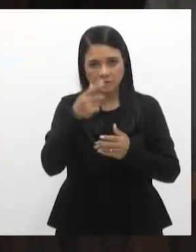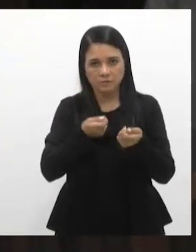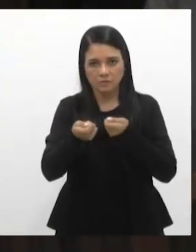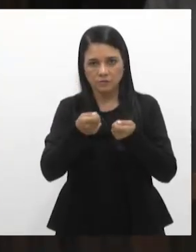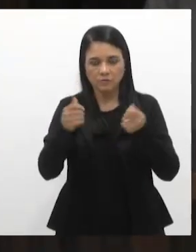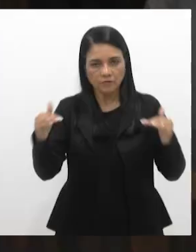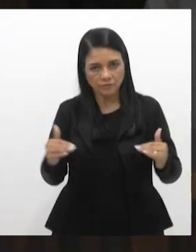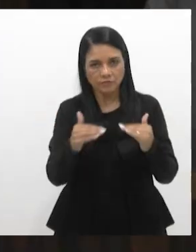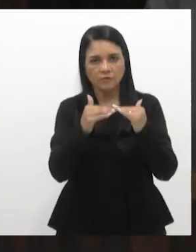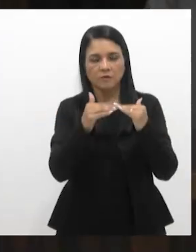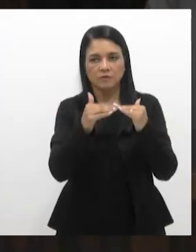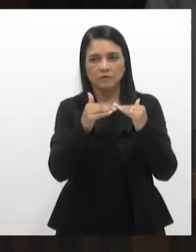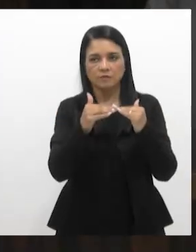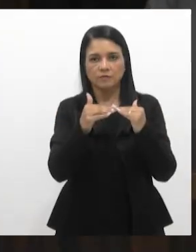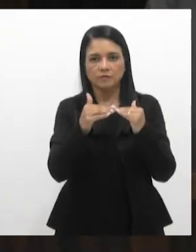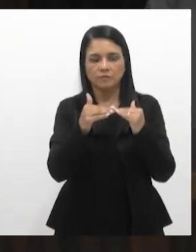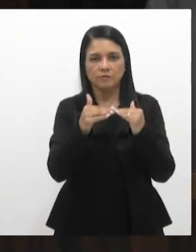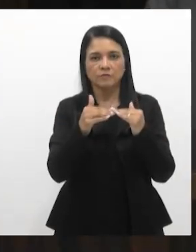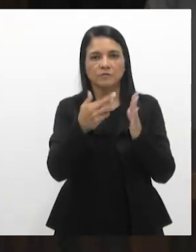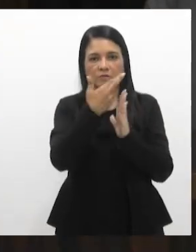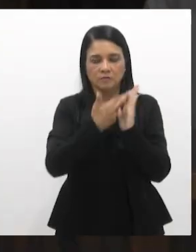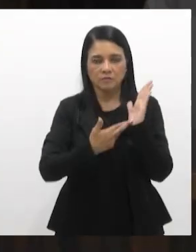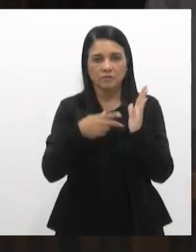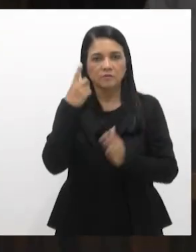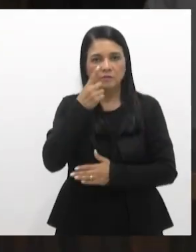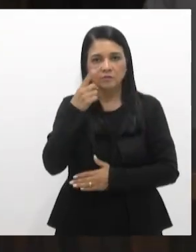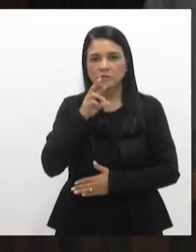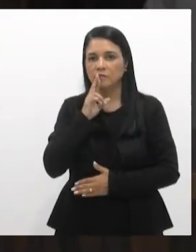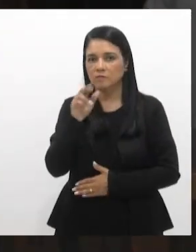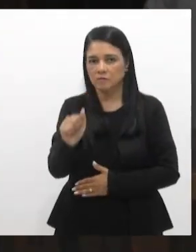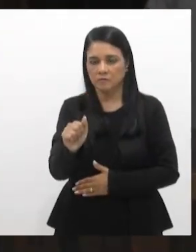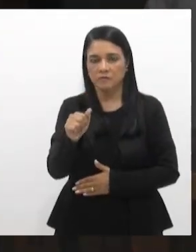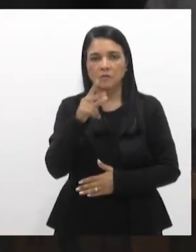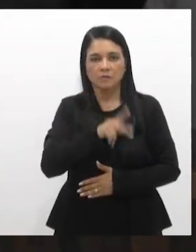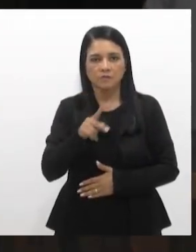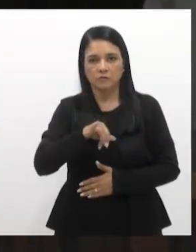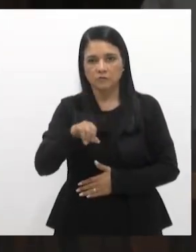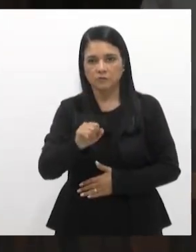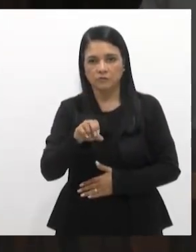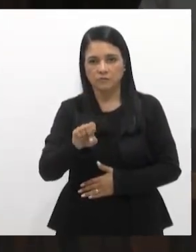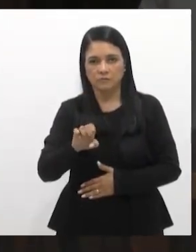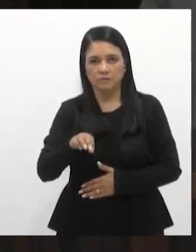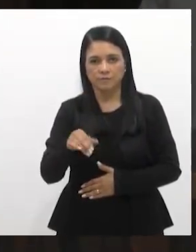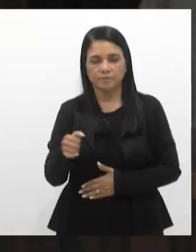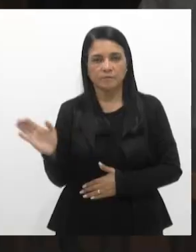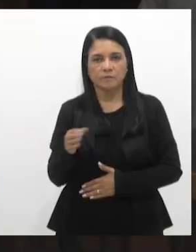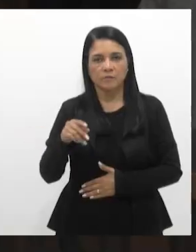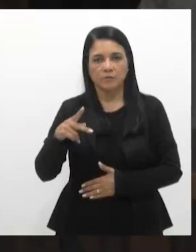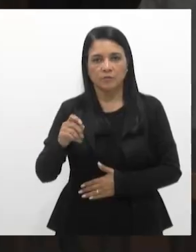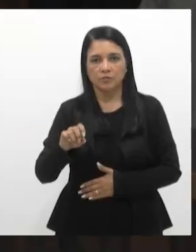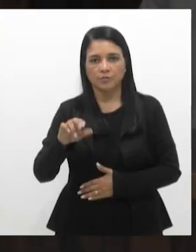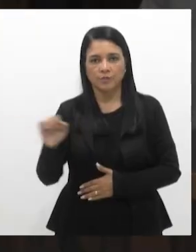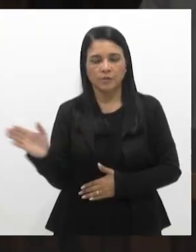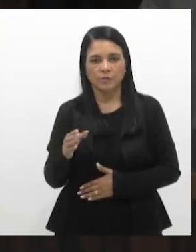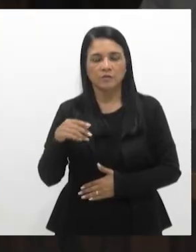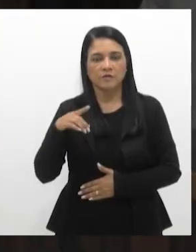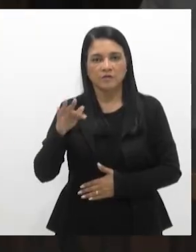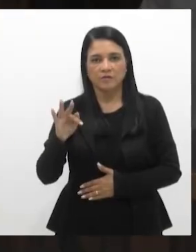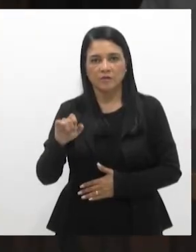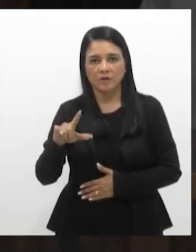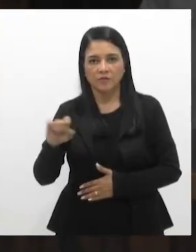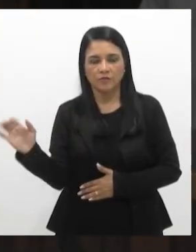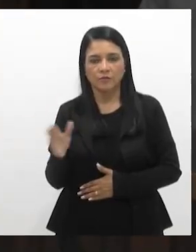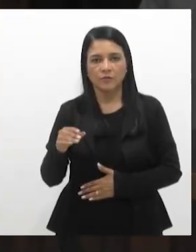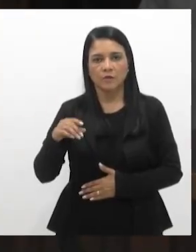fiscalização financeira e controle, favorável. Relatores, deputados Rodrigo Amorim, professor Josemar, Paul Bel, Flávio Serafini e Luiz Paulo. Pendendo